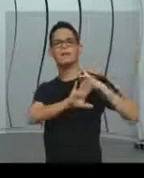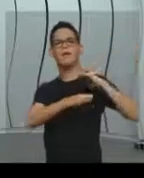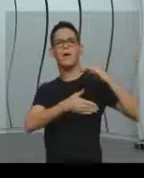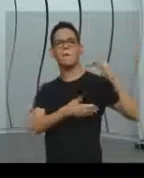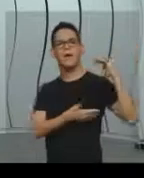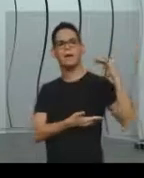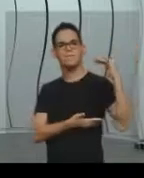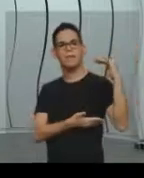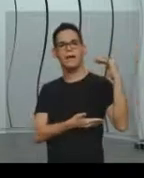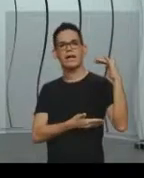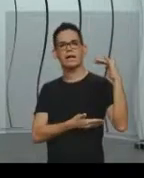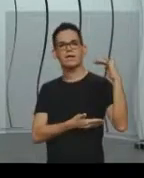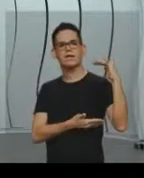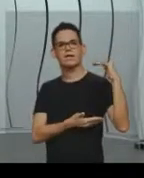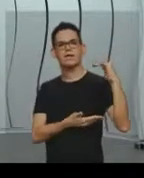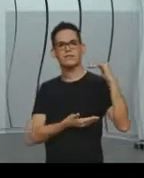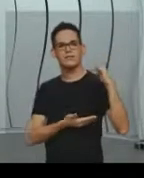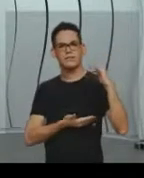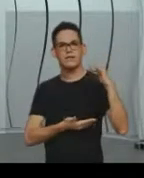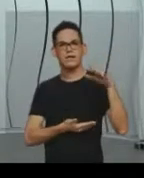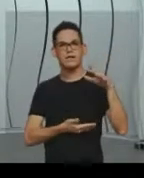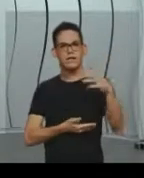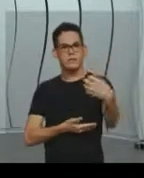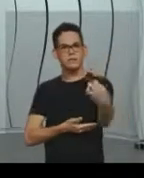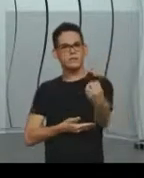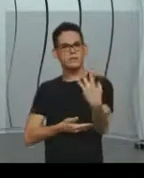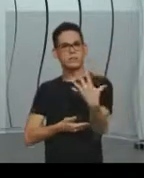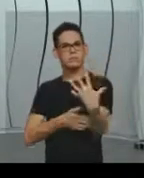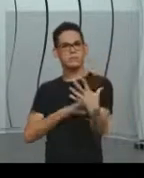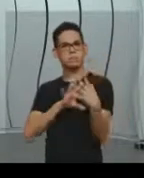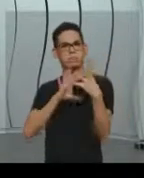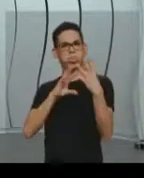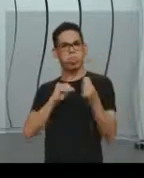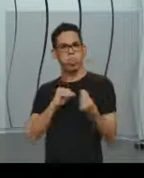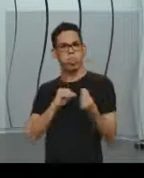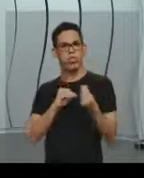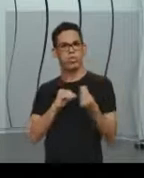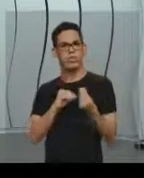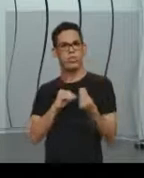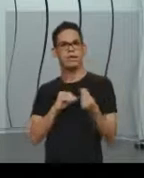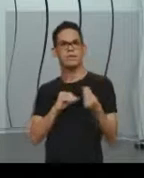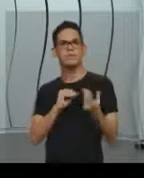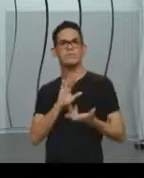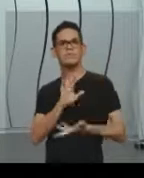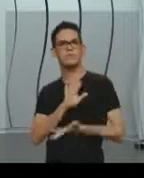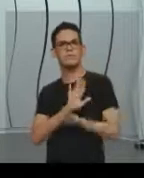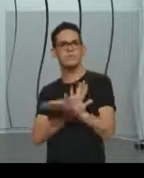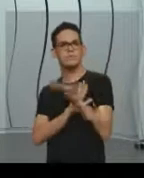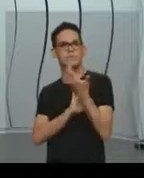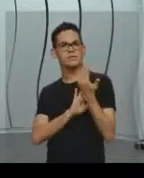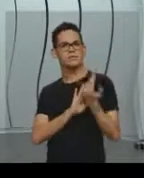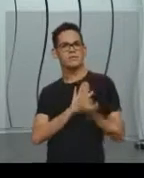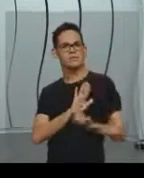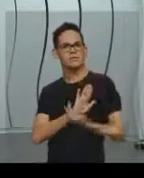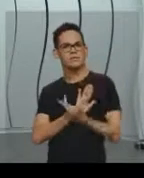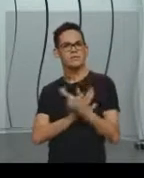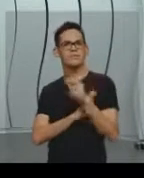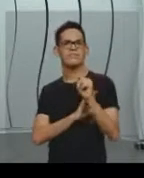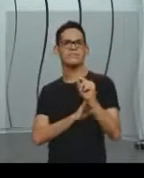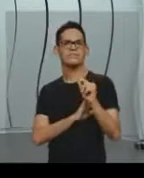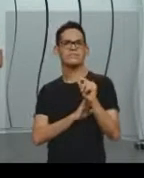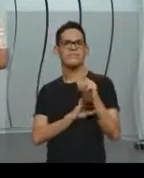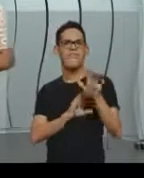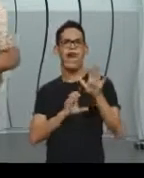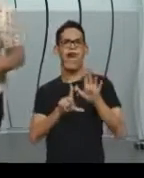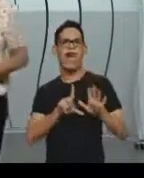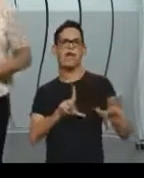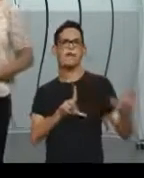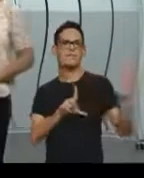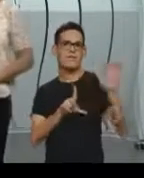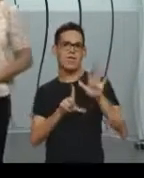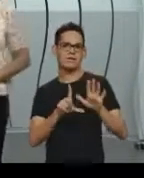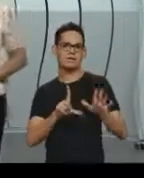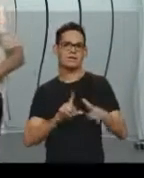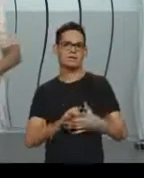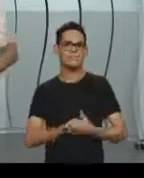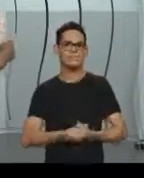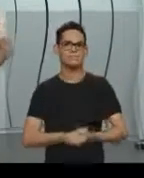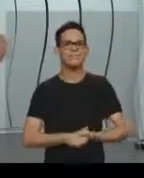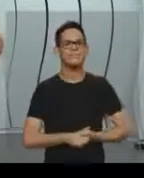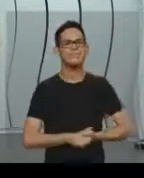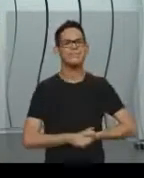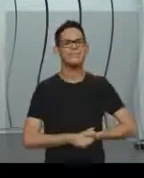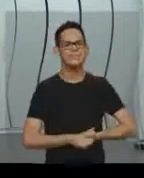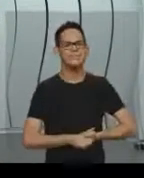se queima com a entrada da luz, formando assim a imagem. Eu tenho um caso